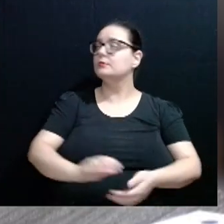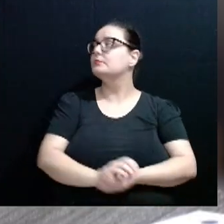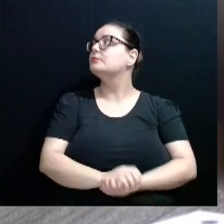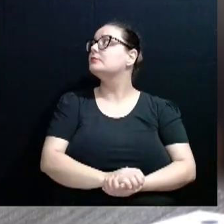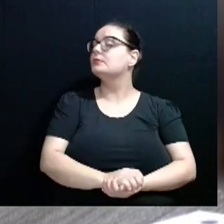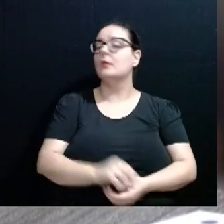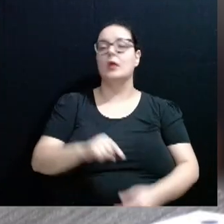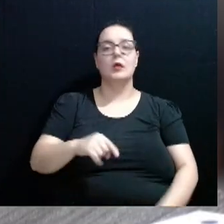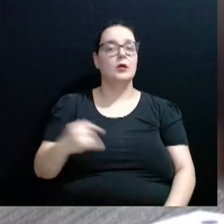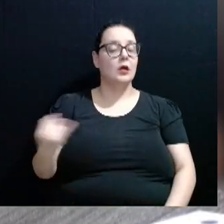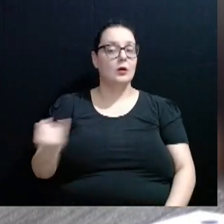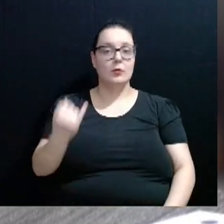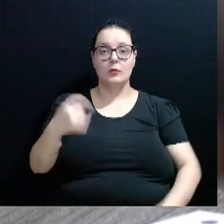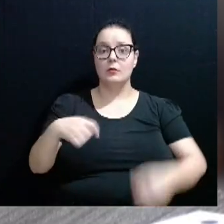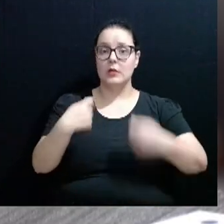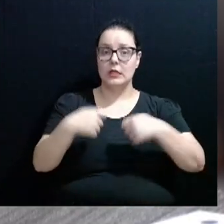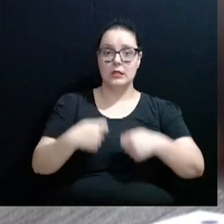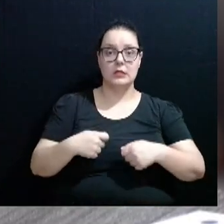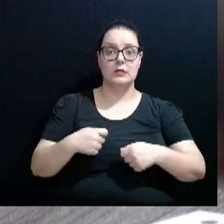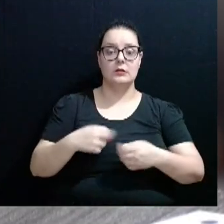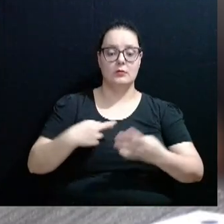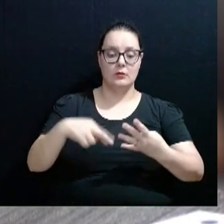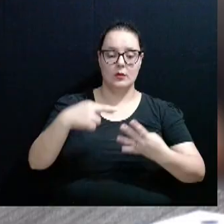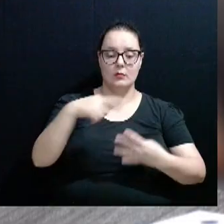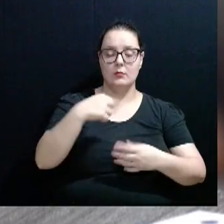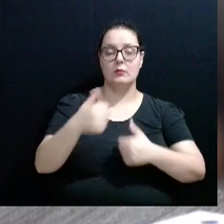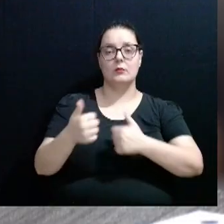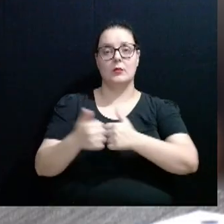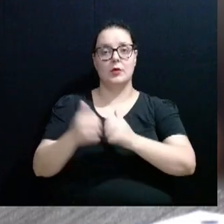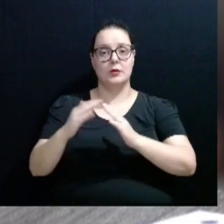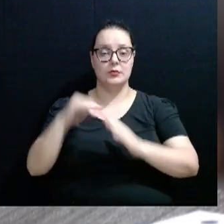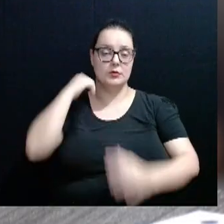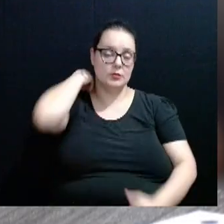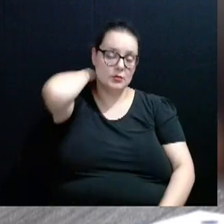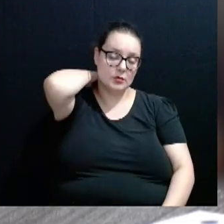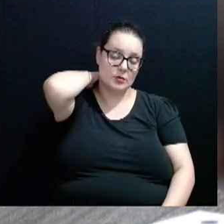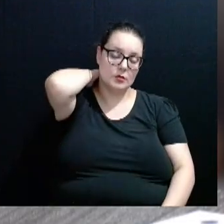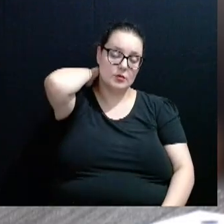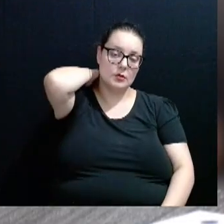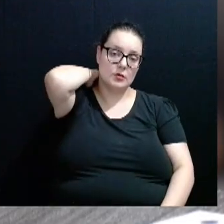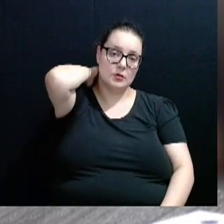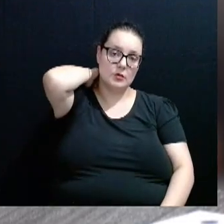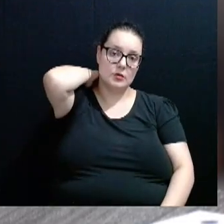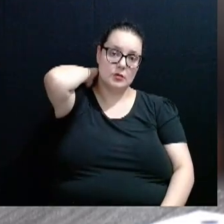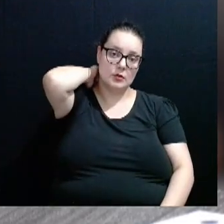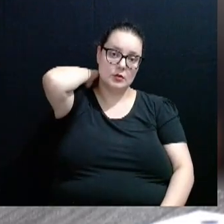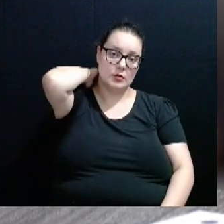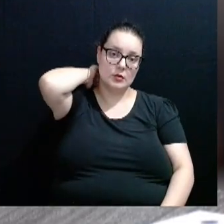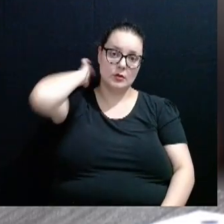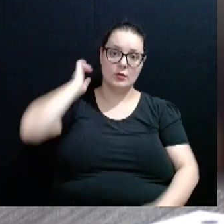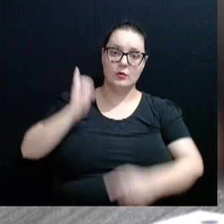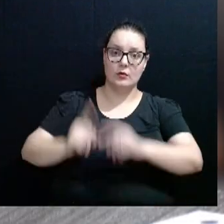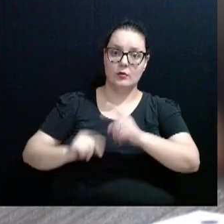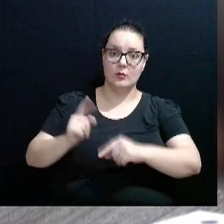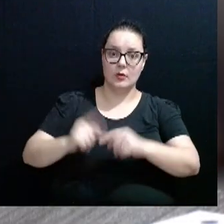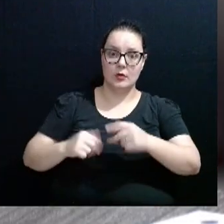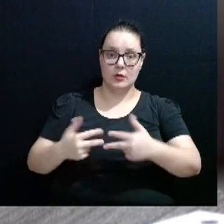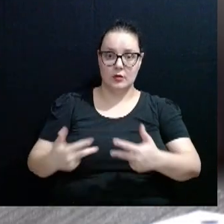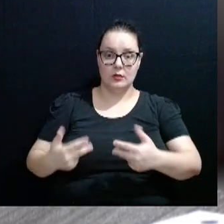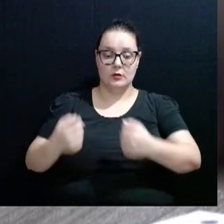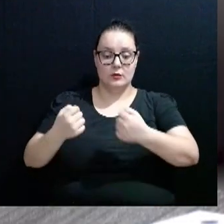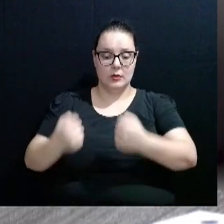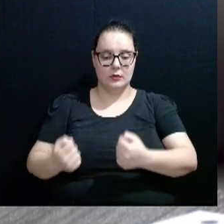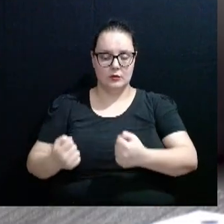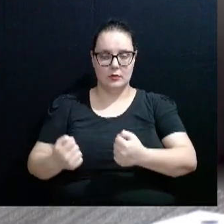o ecoponto perto da sua casa para que ela possa fazer a dispensação daquele material que é mais pesado, né, que não é